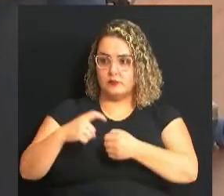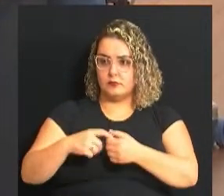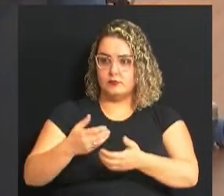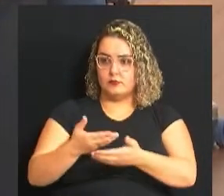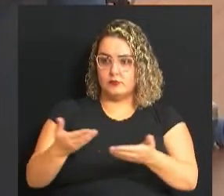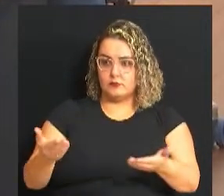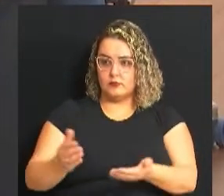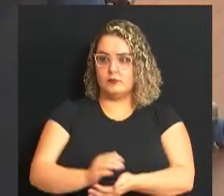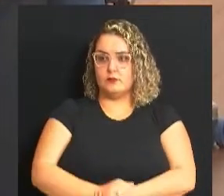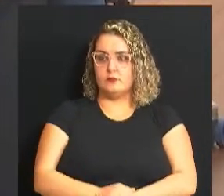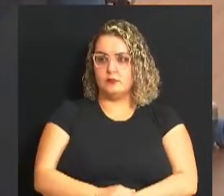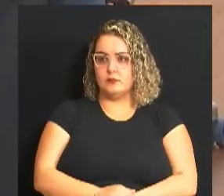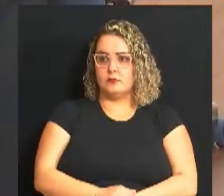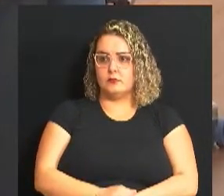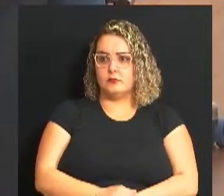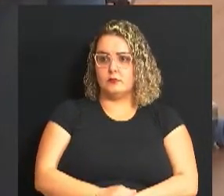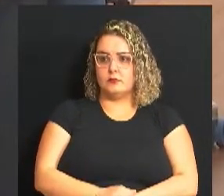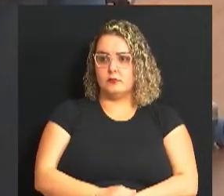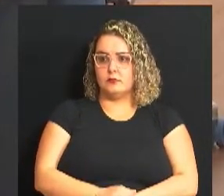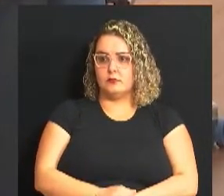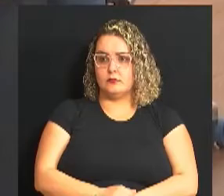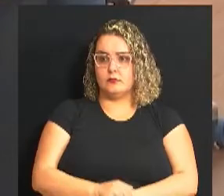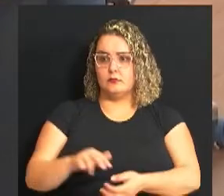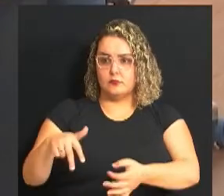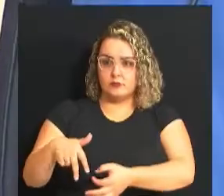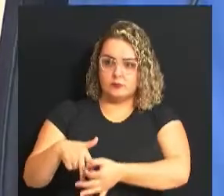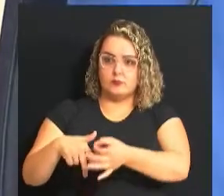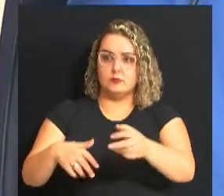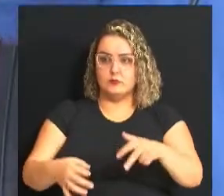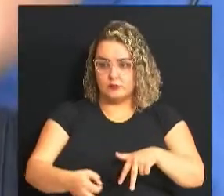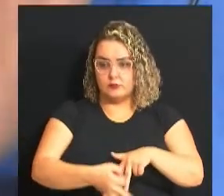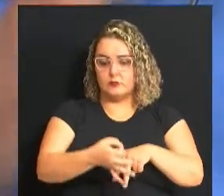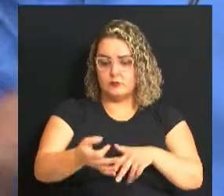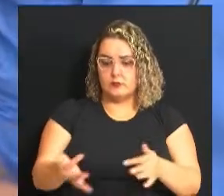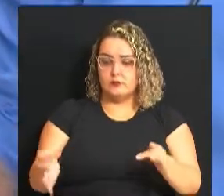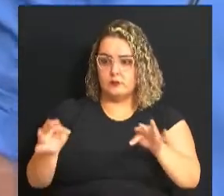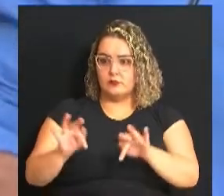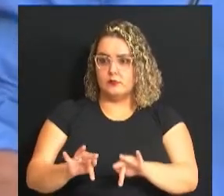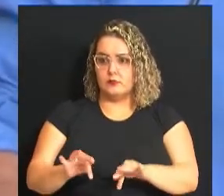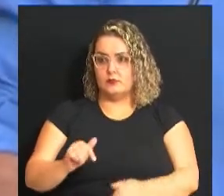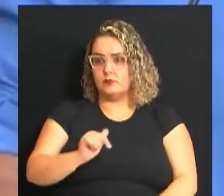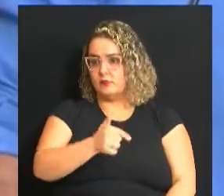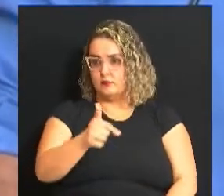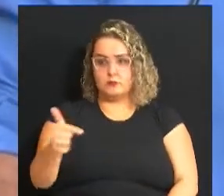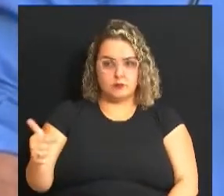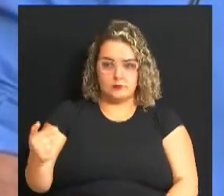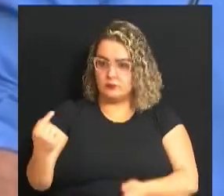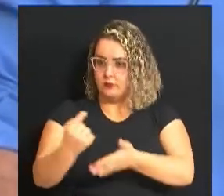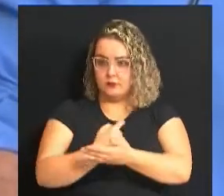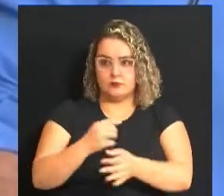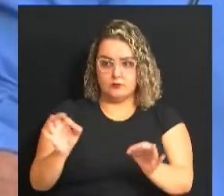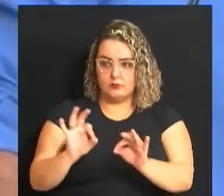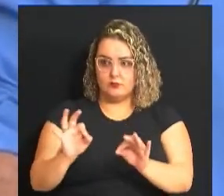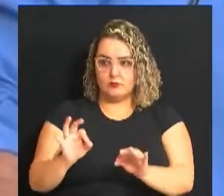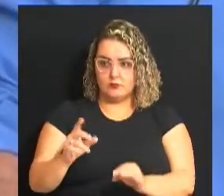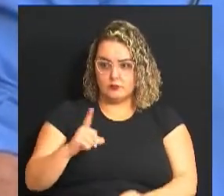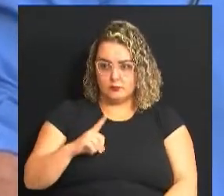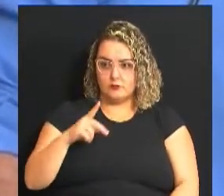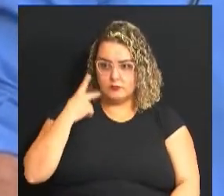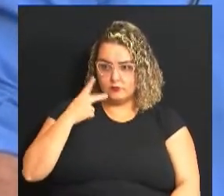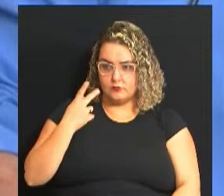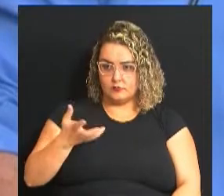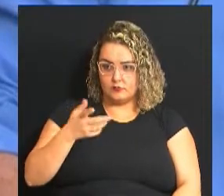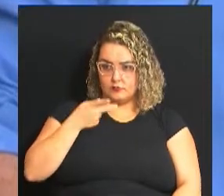para dar os seus pareceres aí, finais, tendo em vista não termos nenhum questionamento. Você tem, vereadora? Queria falar alguma